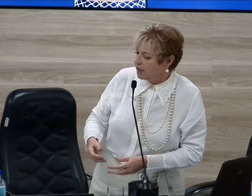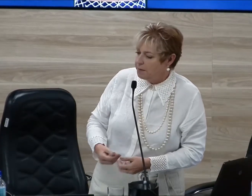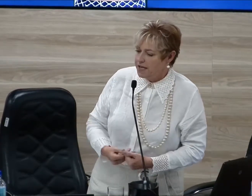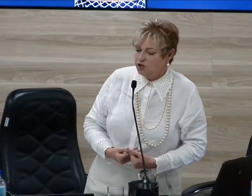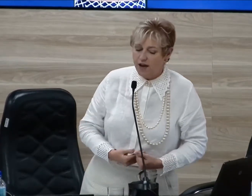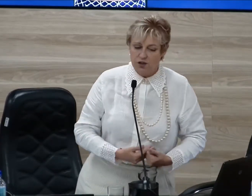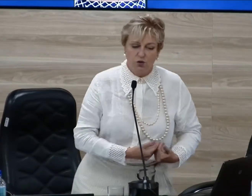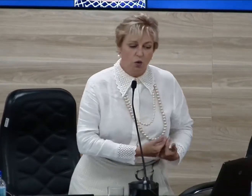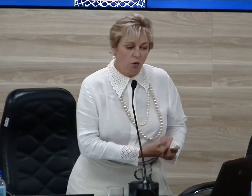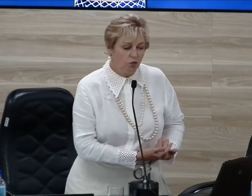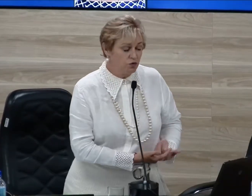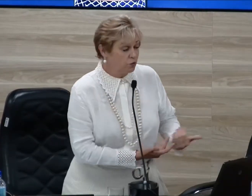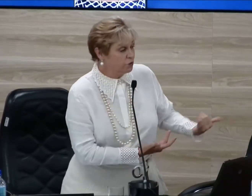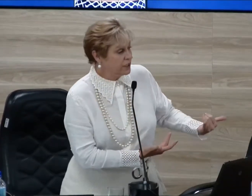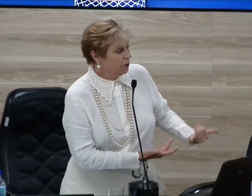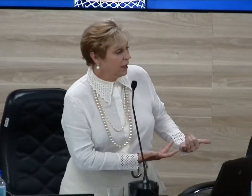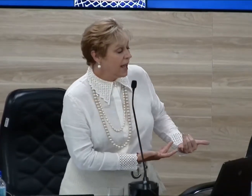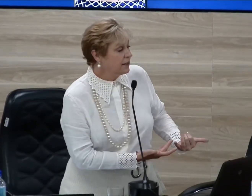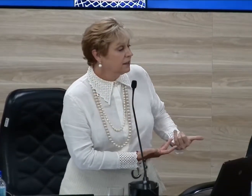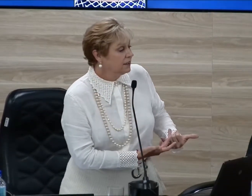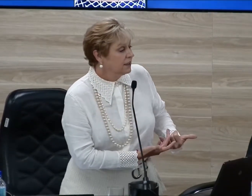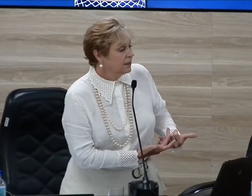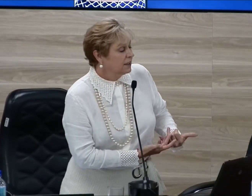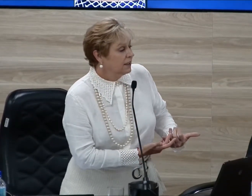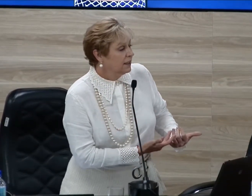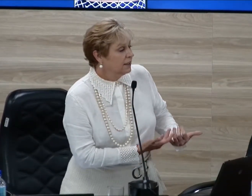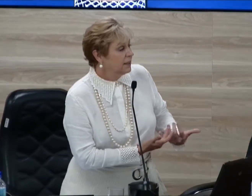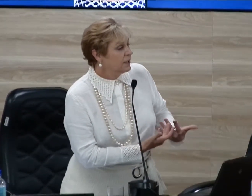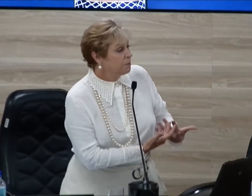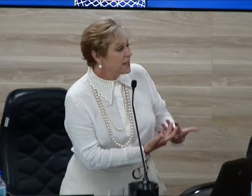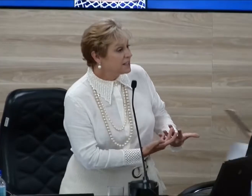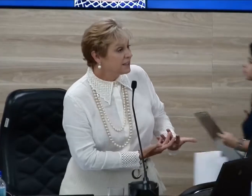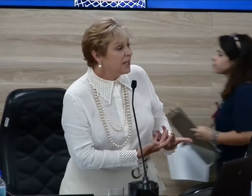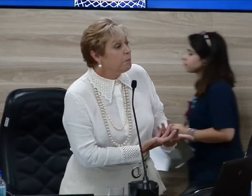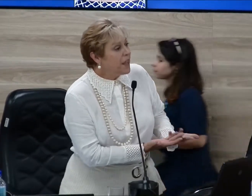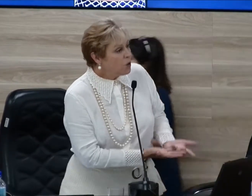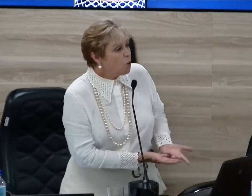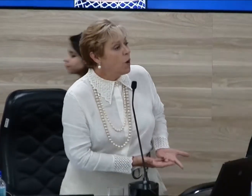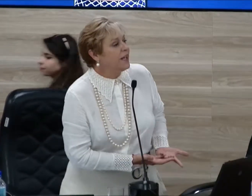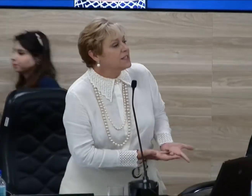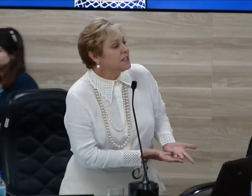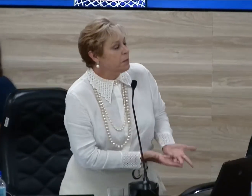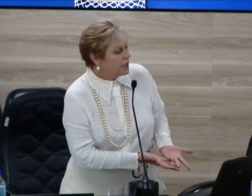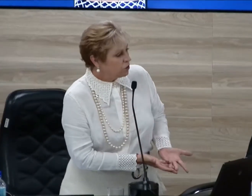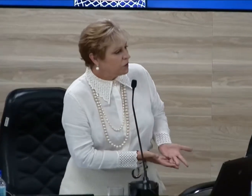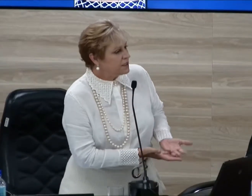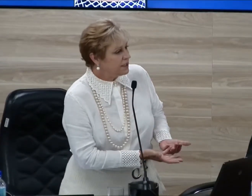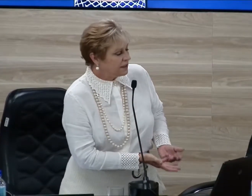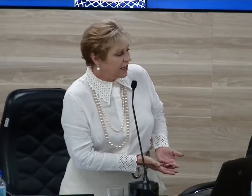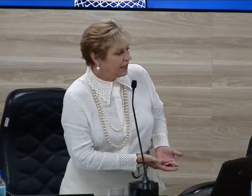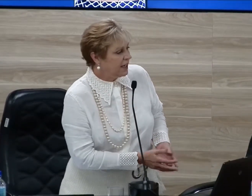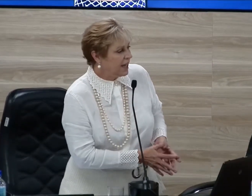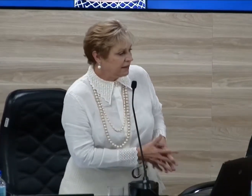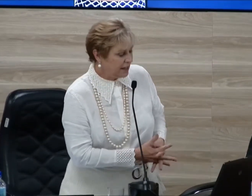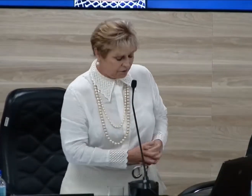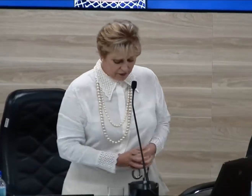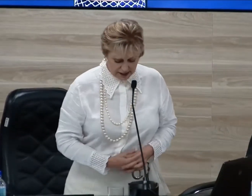tudo fica mais fácil com o uso do celular, mas também o conhecimento que se